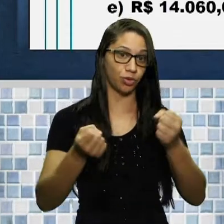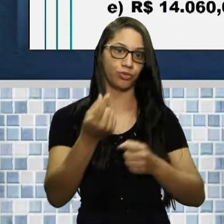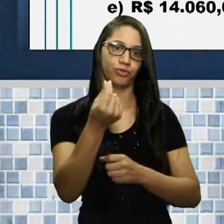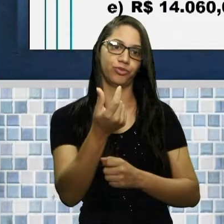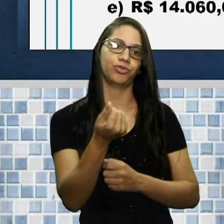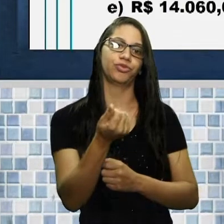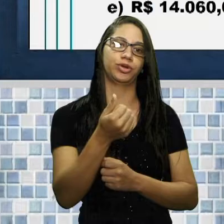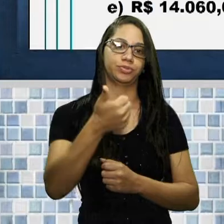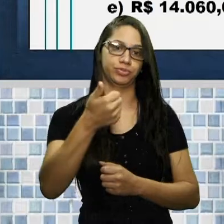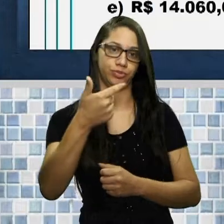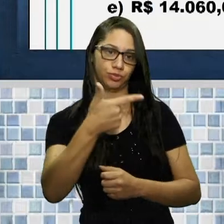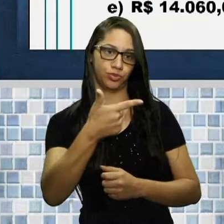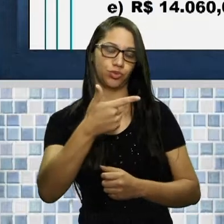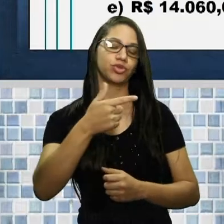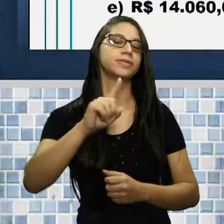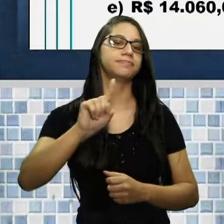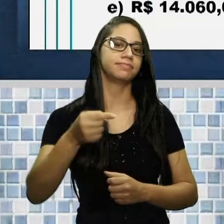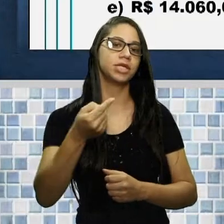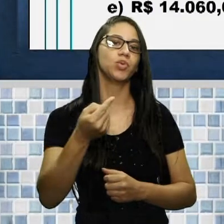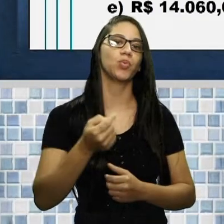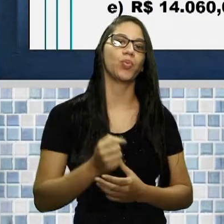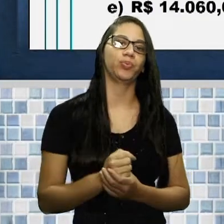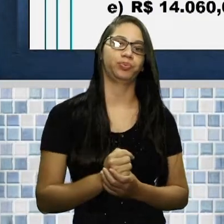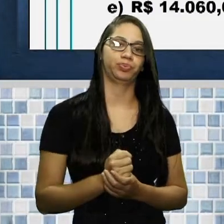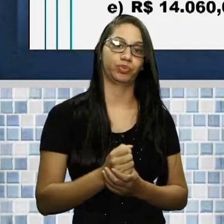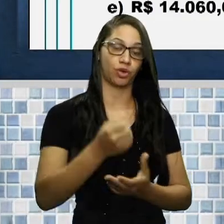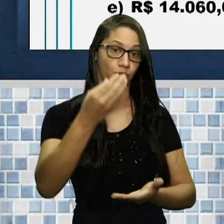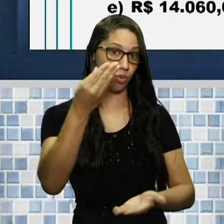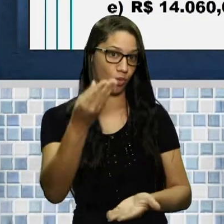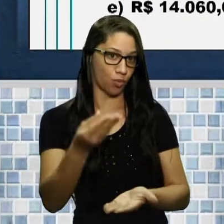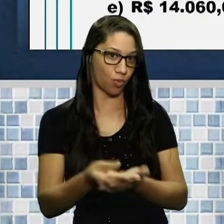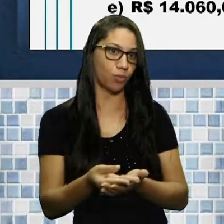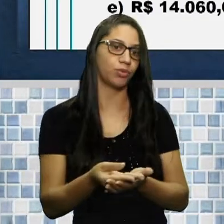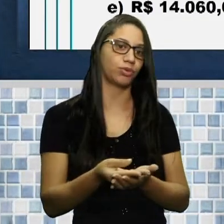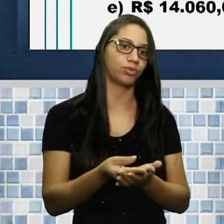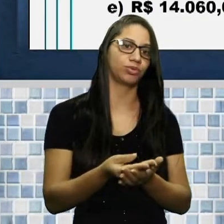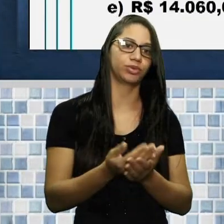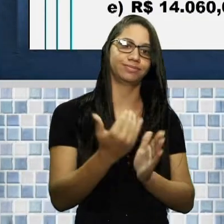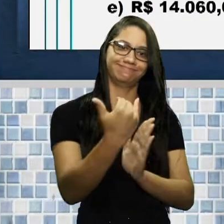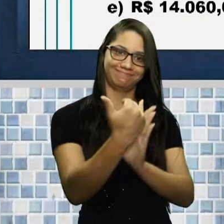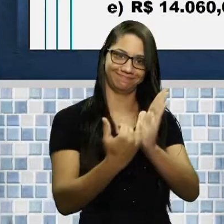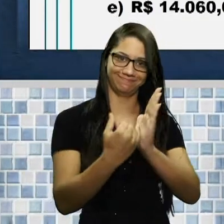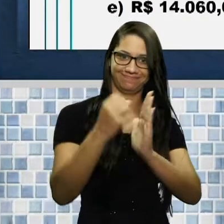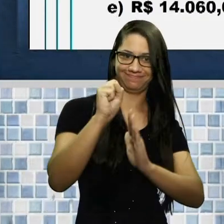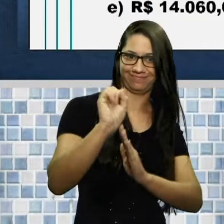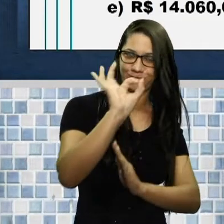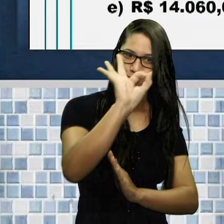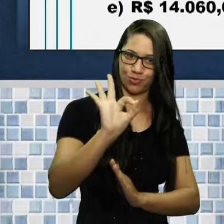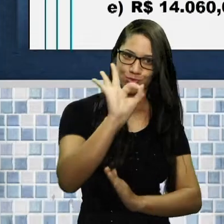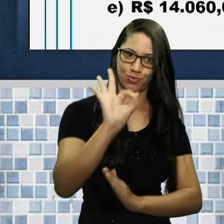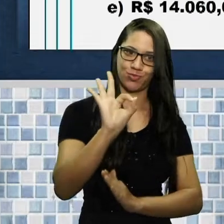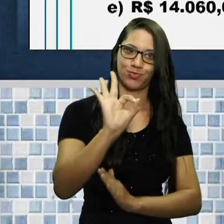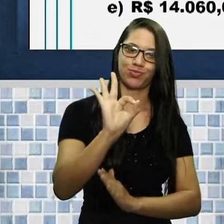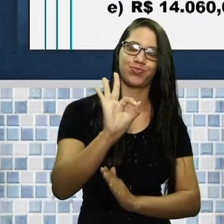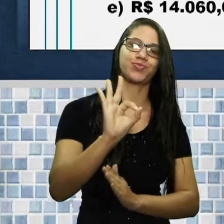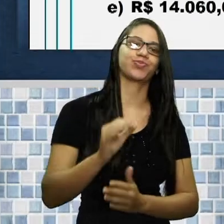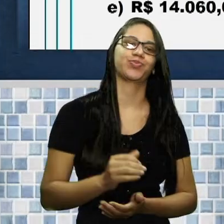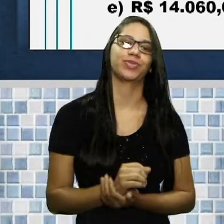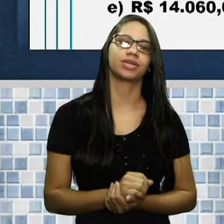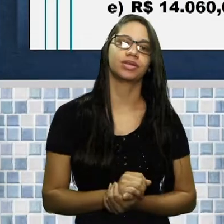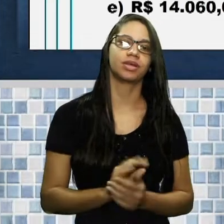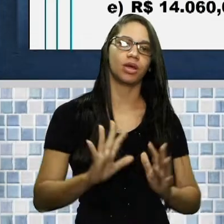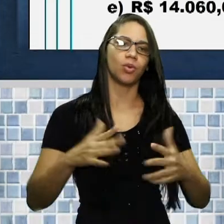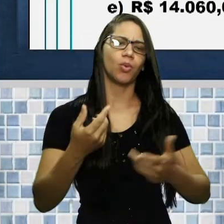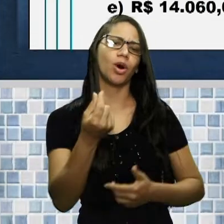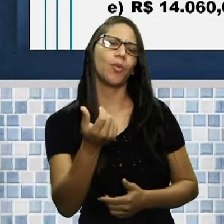cujo valor é de R$12.000 foi comprado à vista com desconto de 8%. Determinar o preço